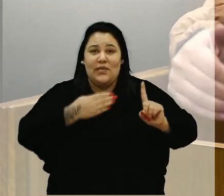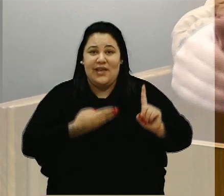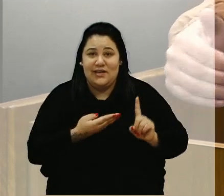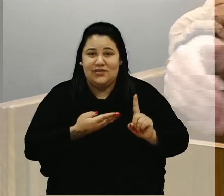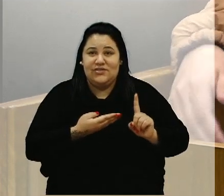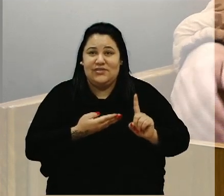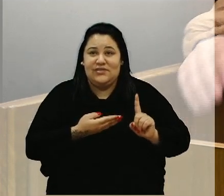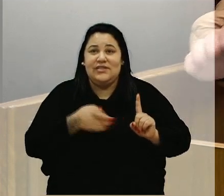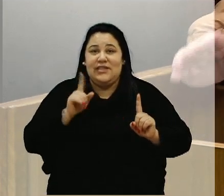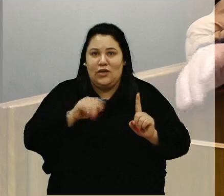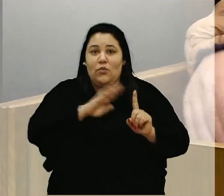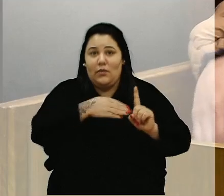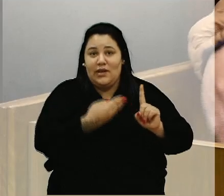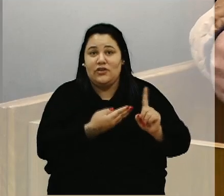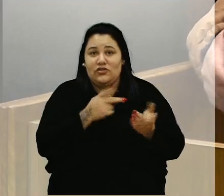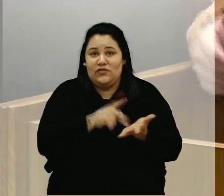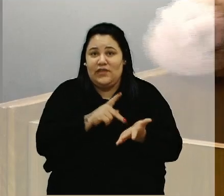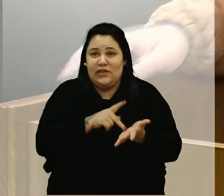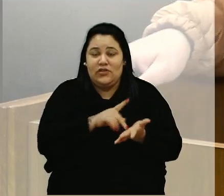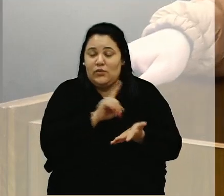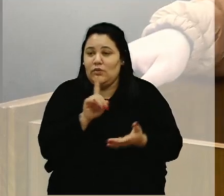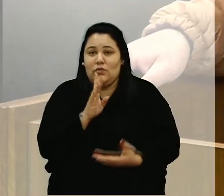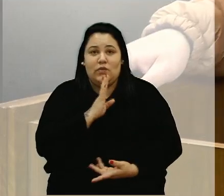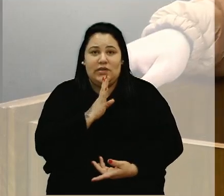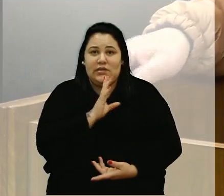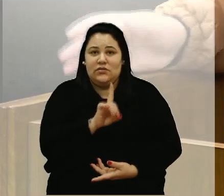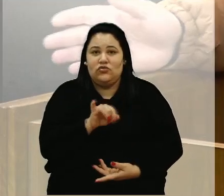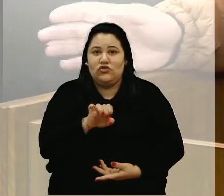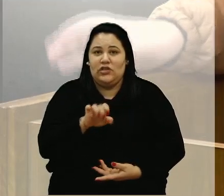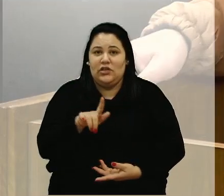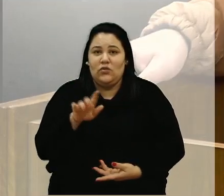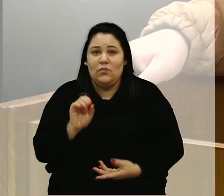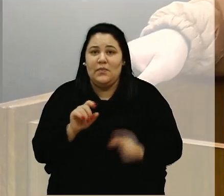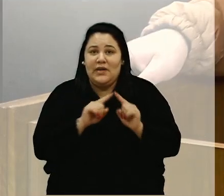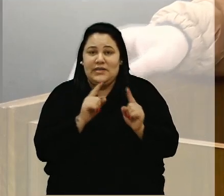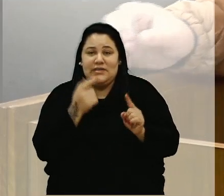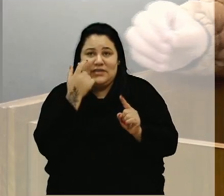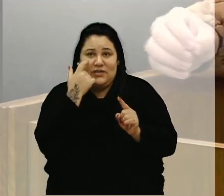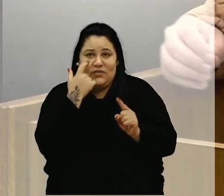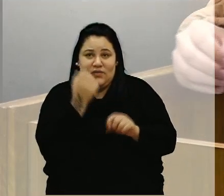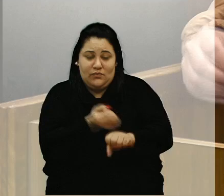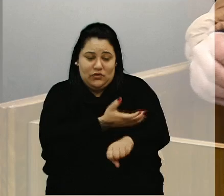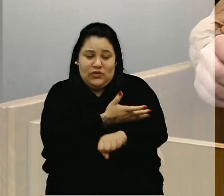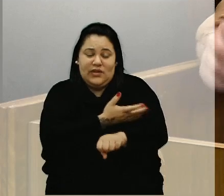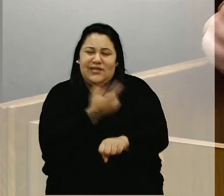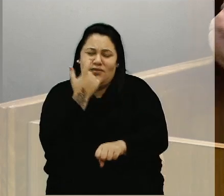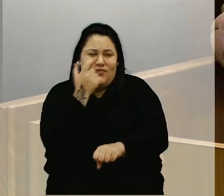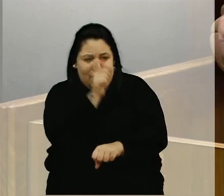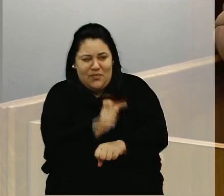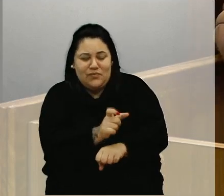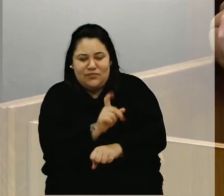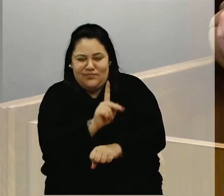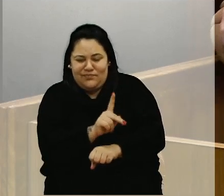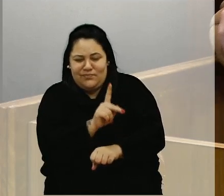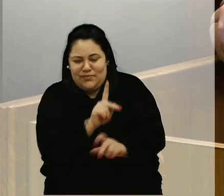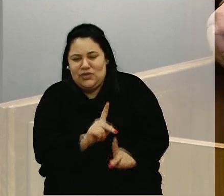era uma homenagem sincera, eu não conheci o Diego, mas me emocionei, que vi que era uma pessoa boa, eu acho que cabe a nós ter